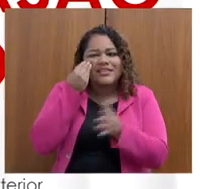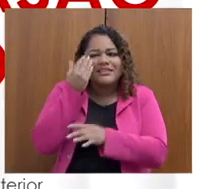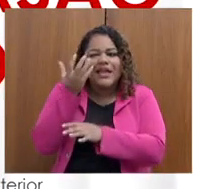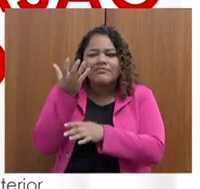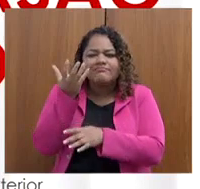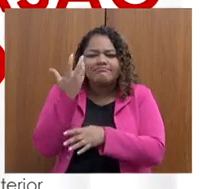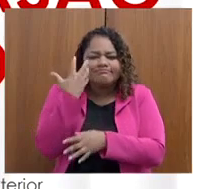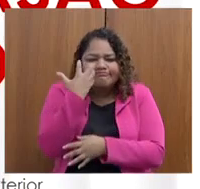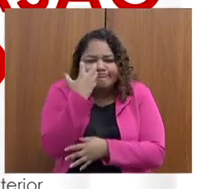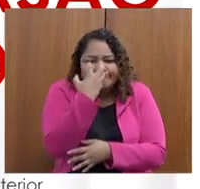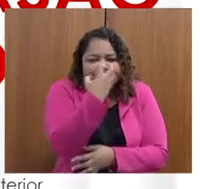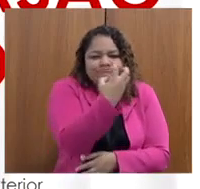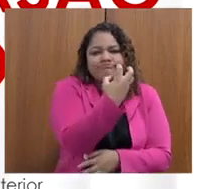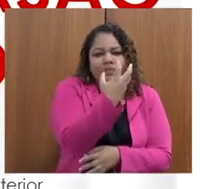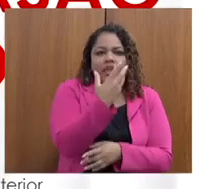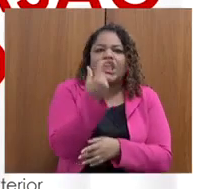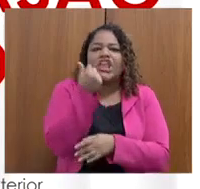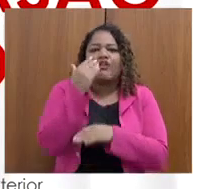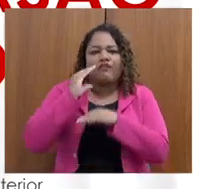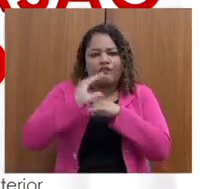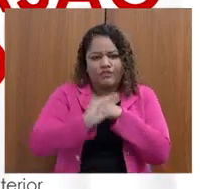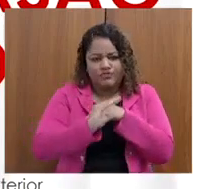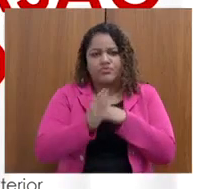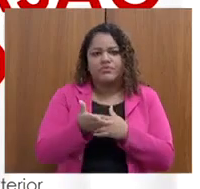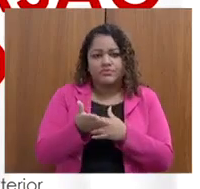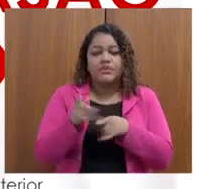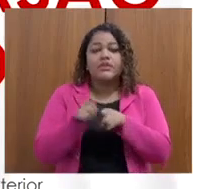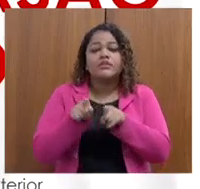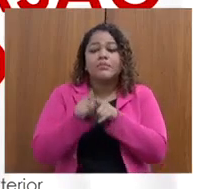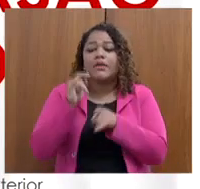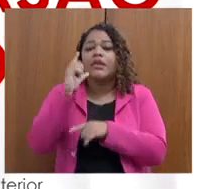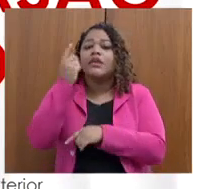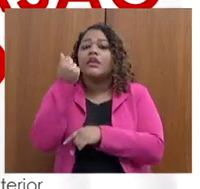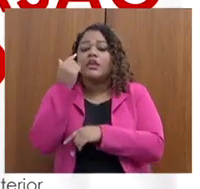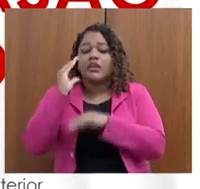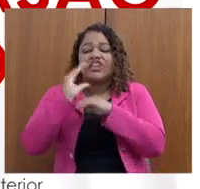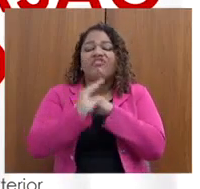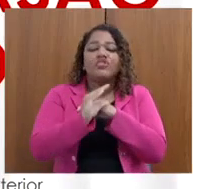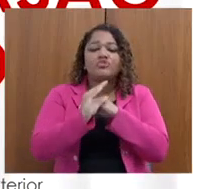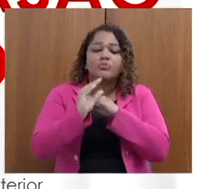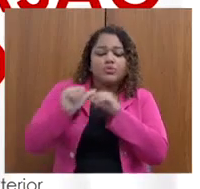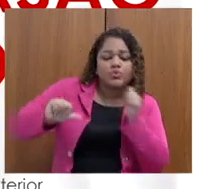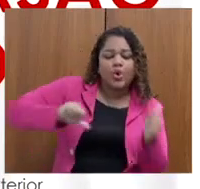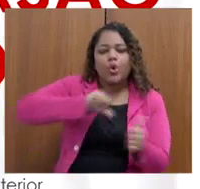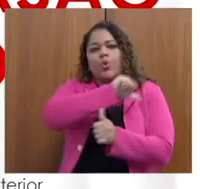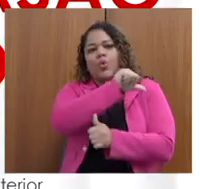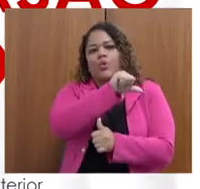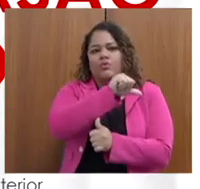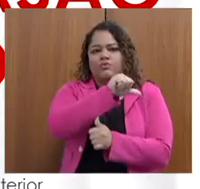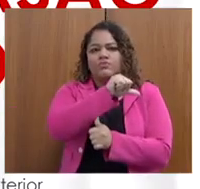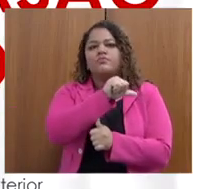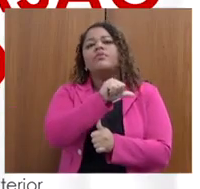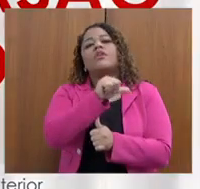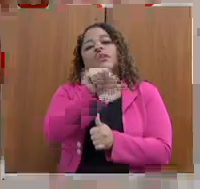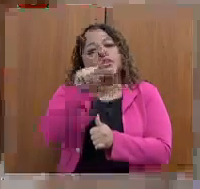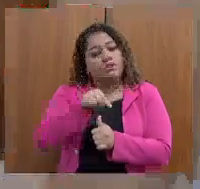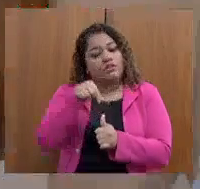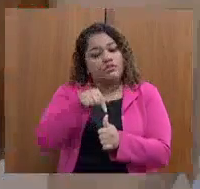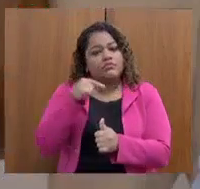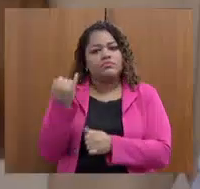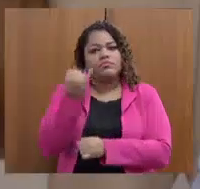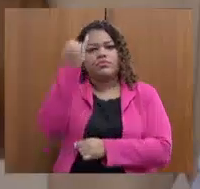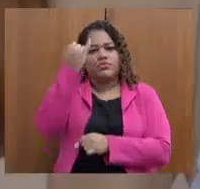aqui com uma pegada também de conversão dos investimentos né porque é muito importante a gente a gente divulga